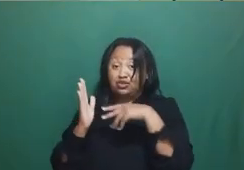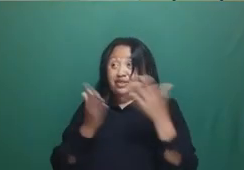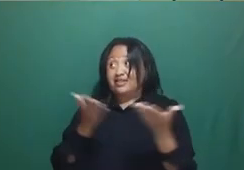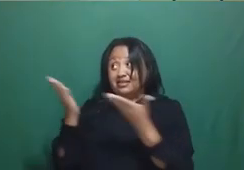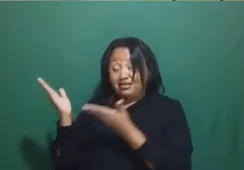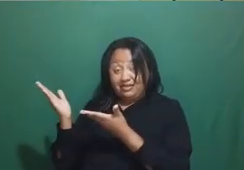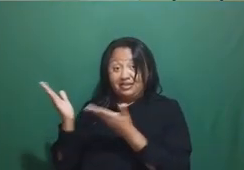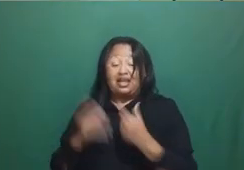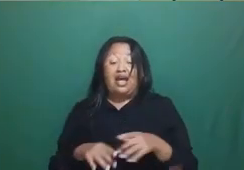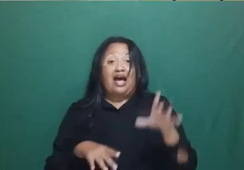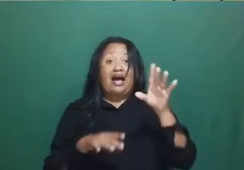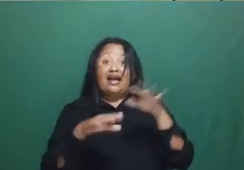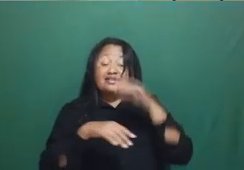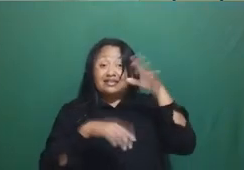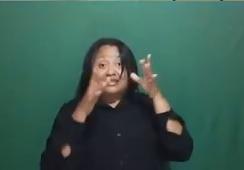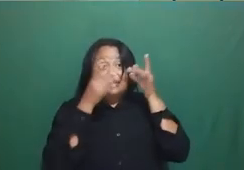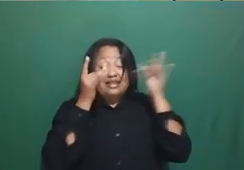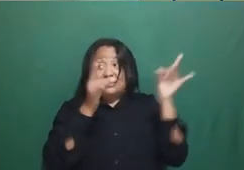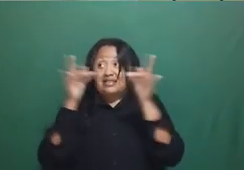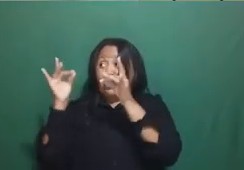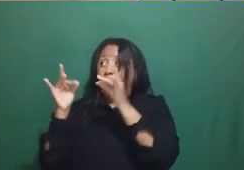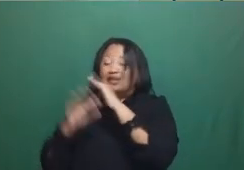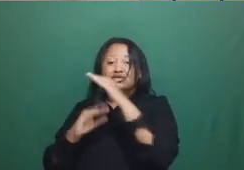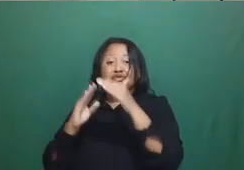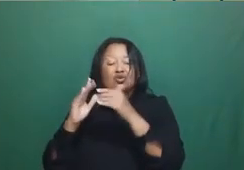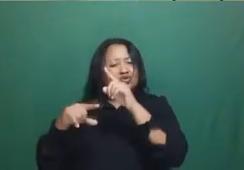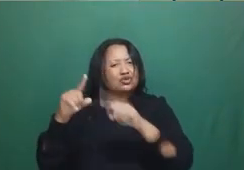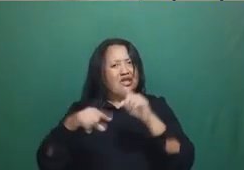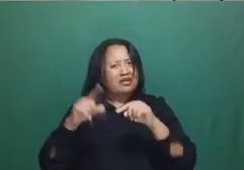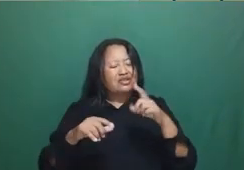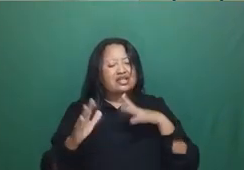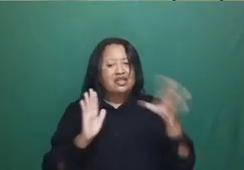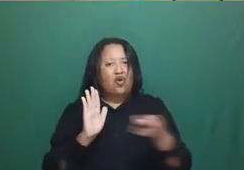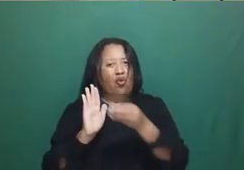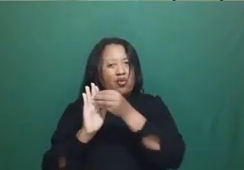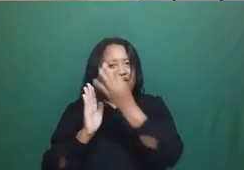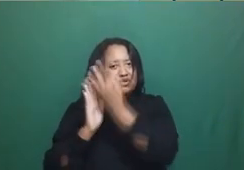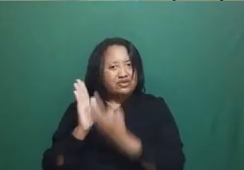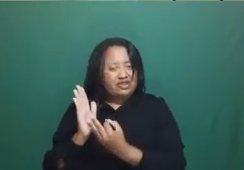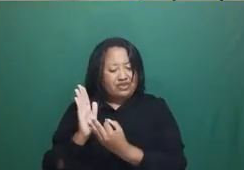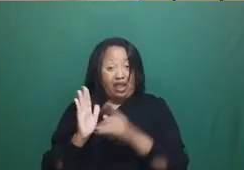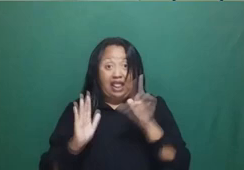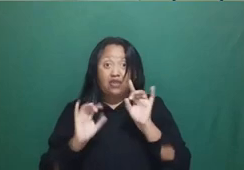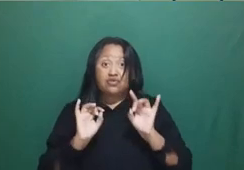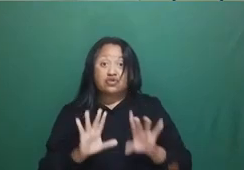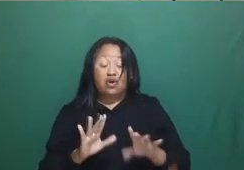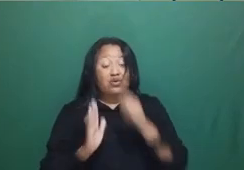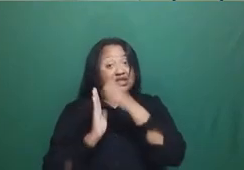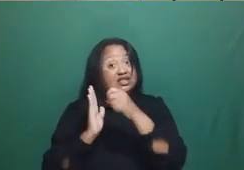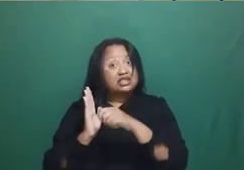a atenção a todos os elementos que compõem né um texto Então não apenas aquilo que está escrito